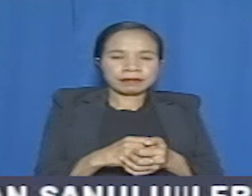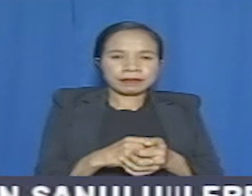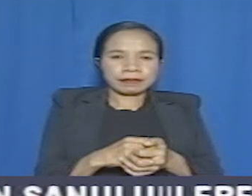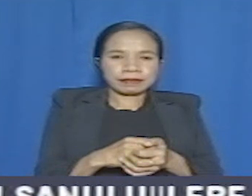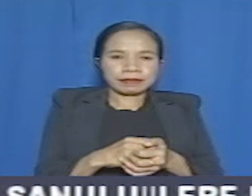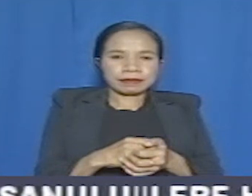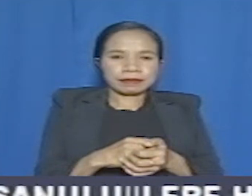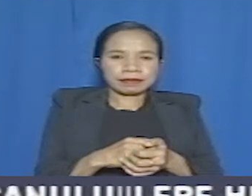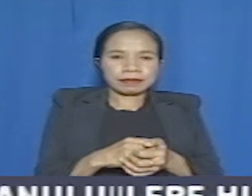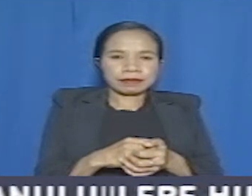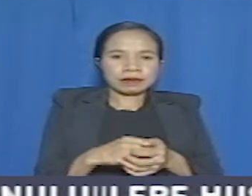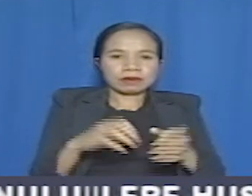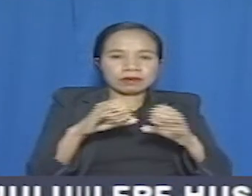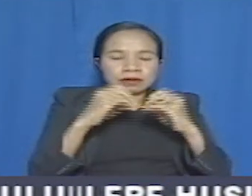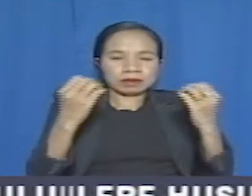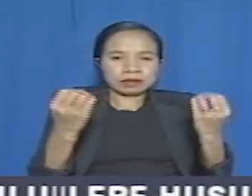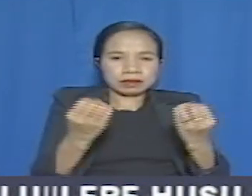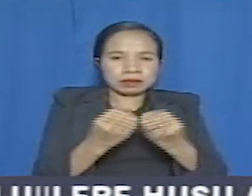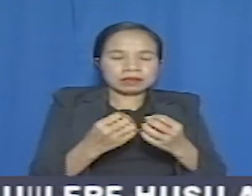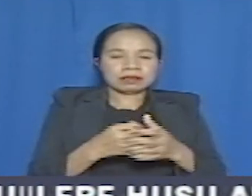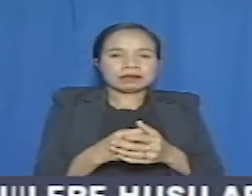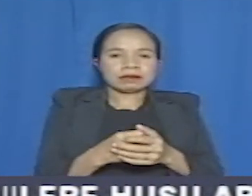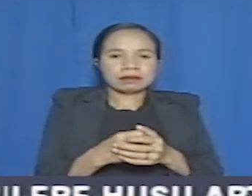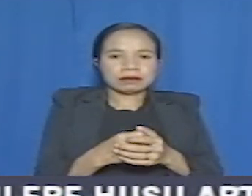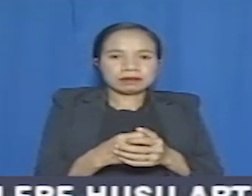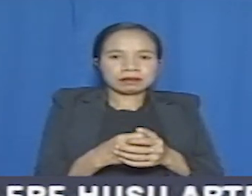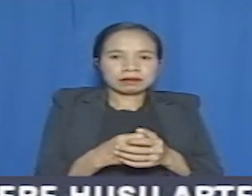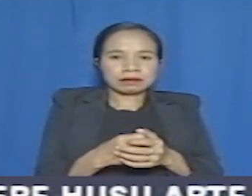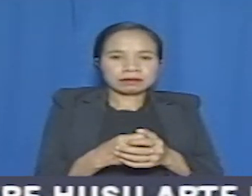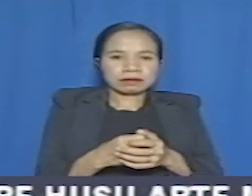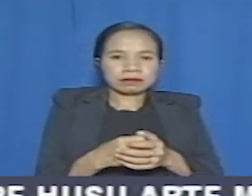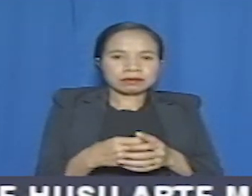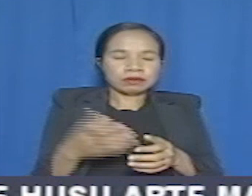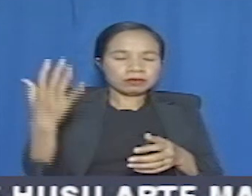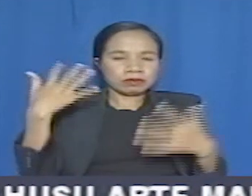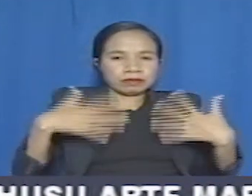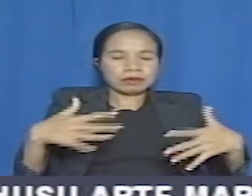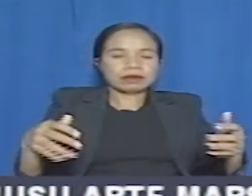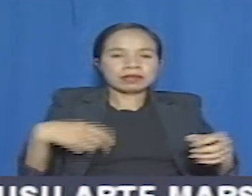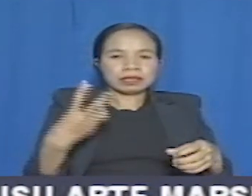a bele, a organização, a bele, a bele, a bele, a bele, a bele, a bele, a bele,